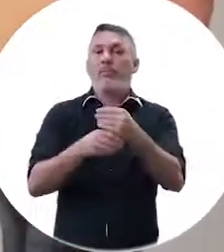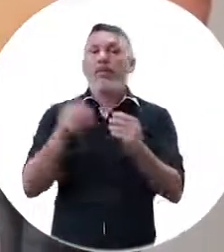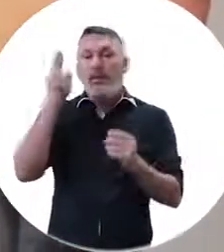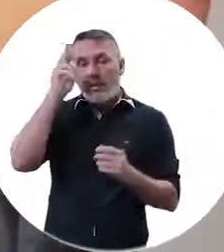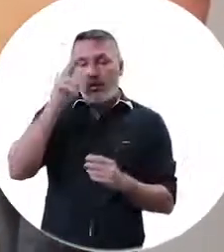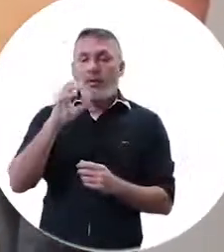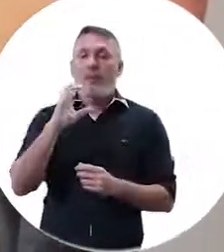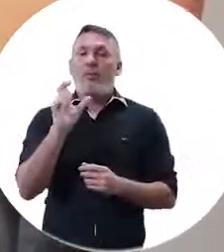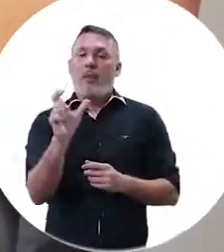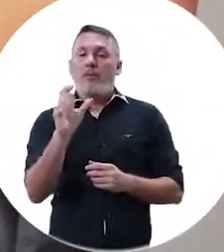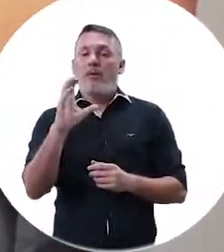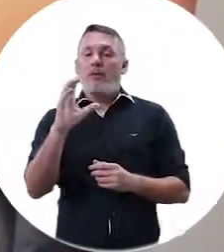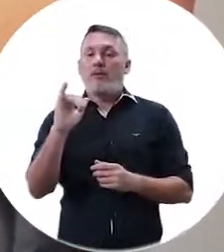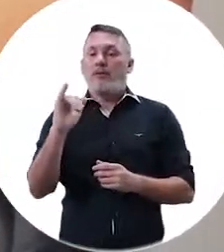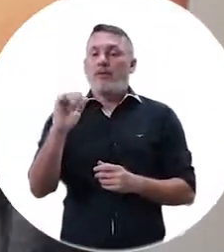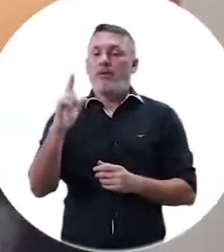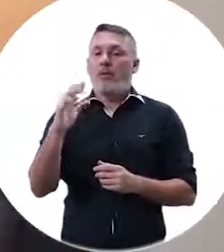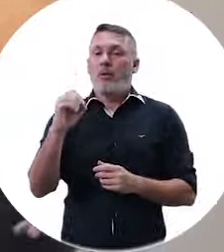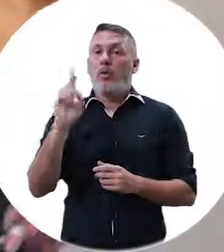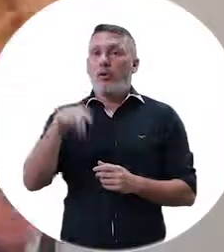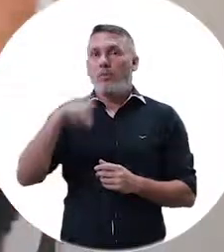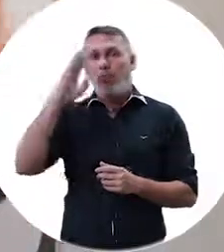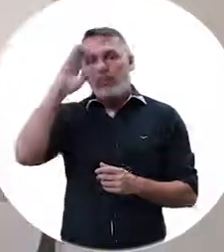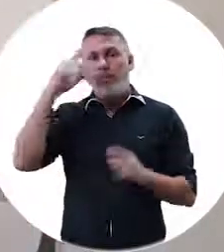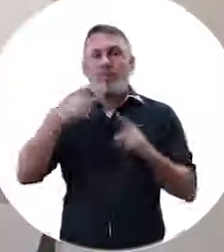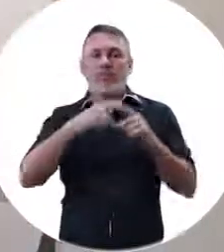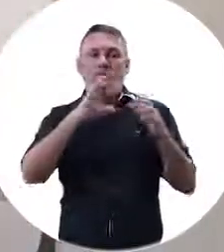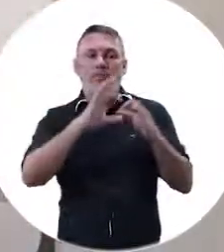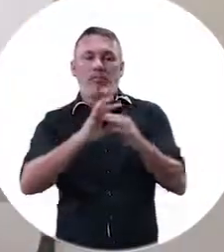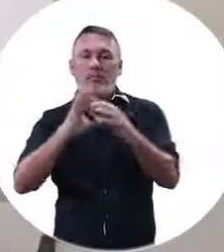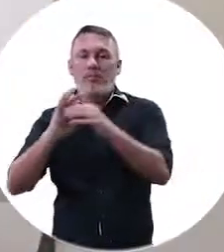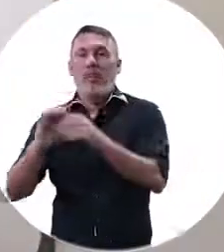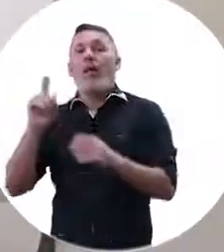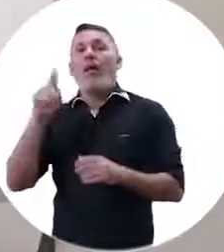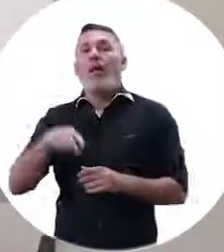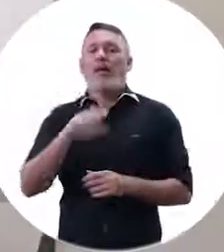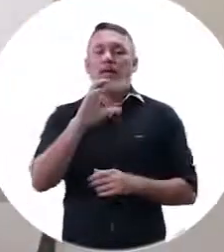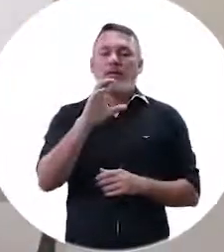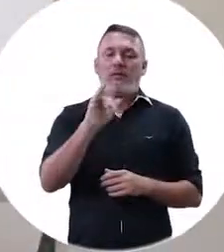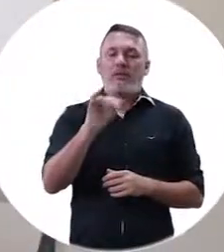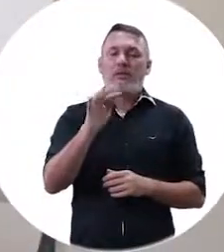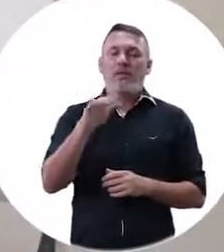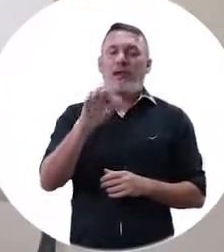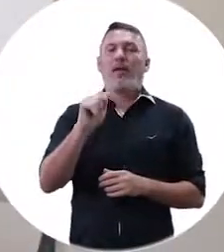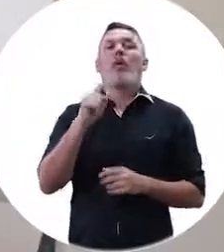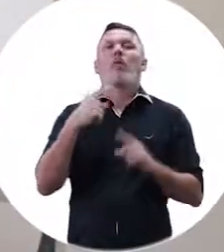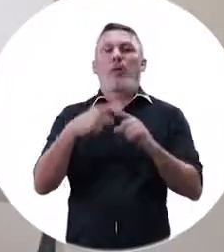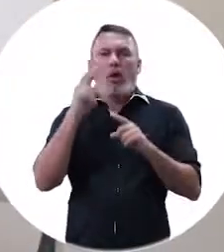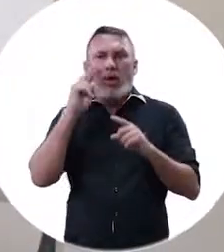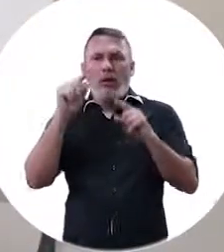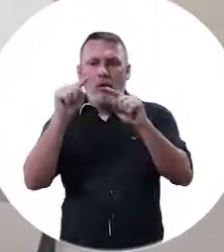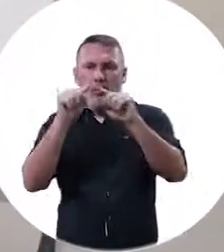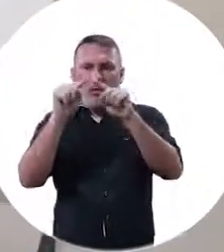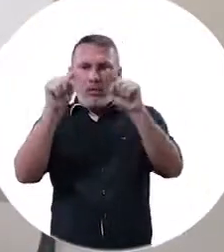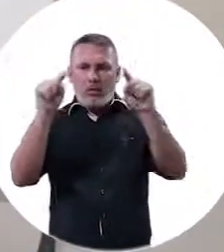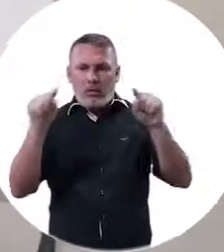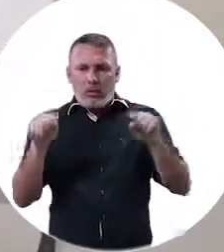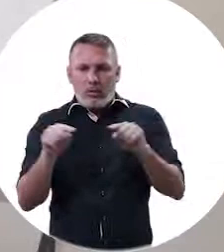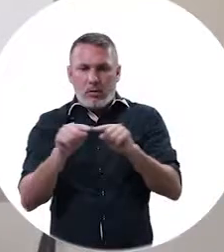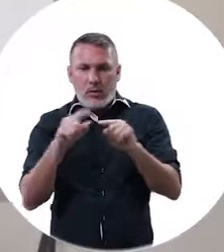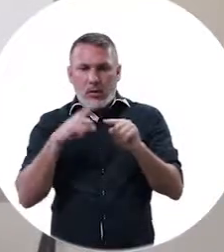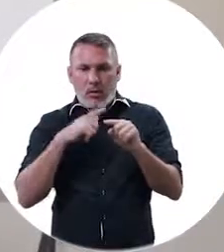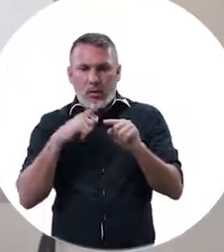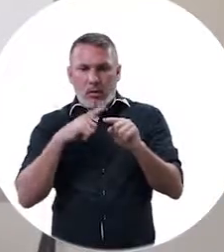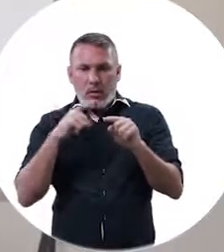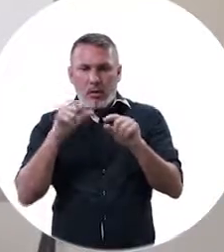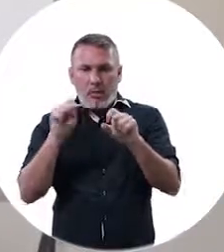acrescentar o ciclo como prefixo principal, porque a cadeia é cíclica, fechada. Então